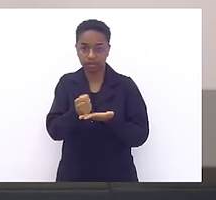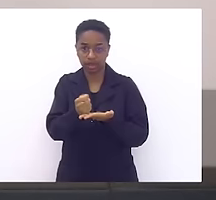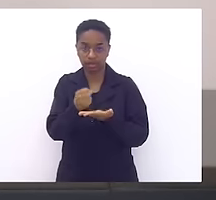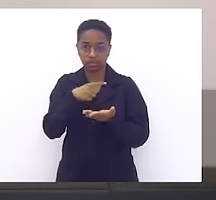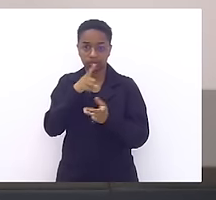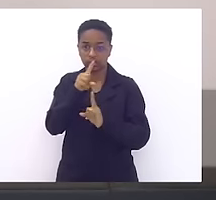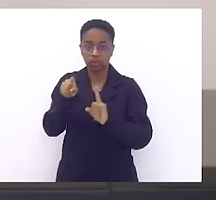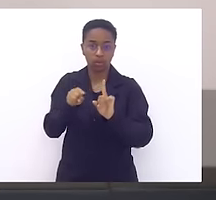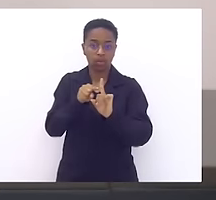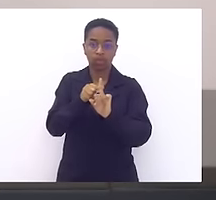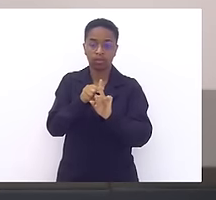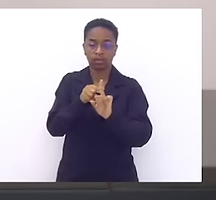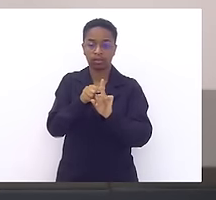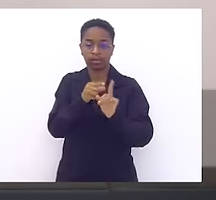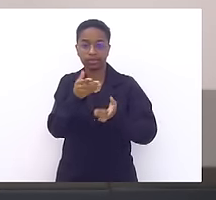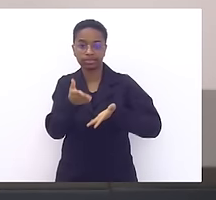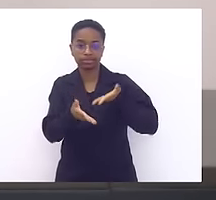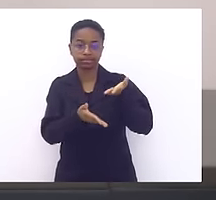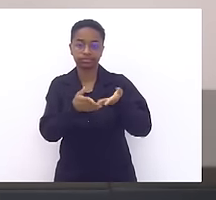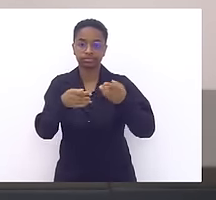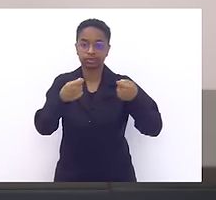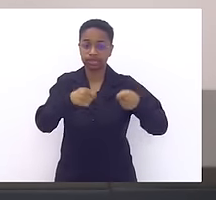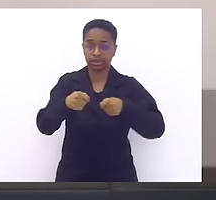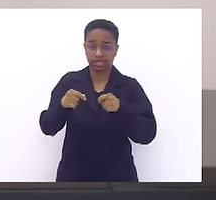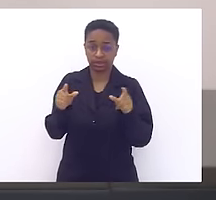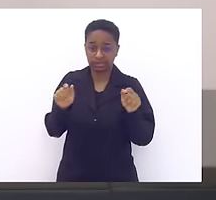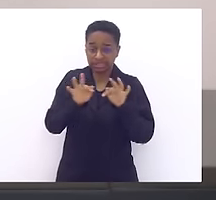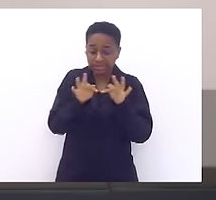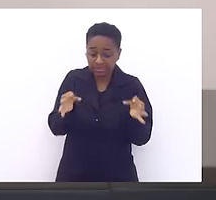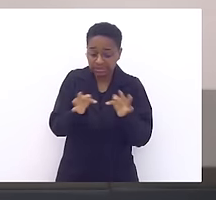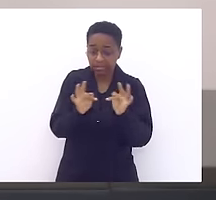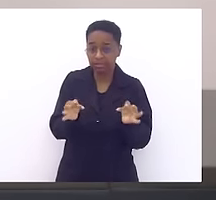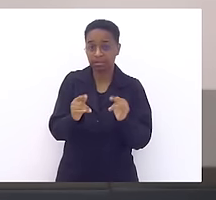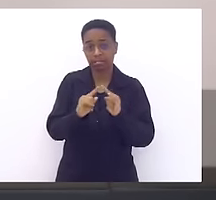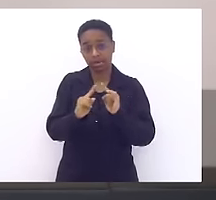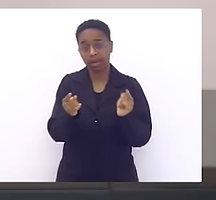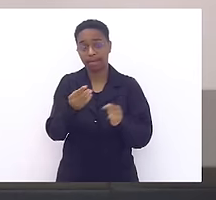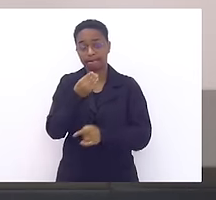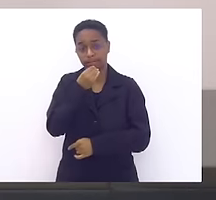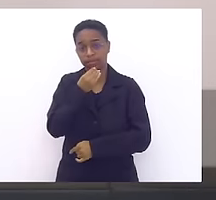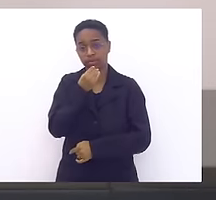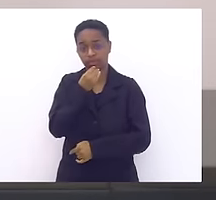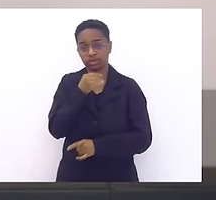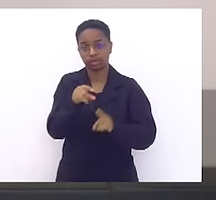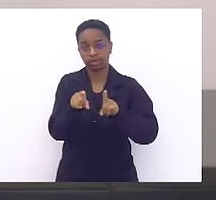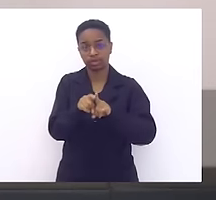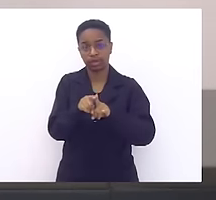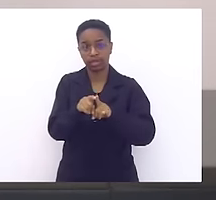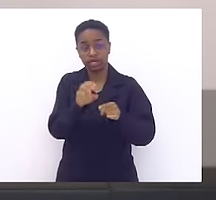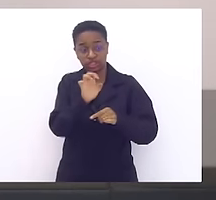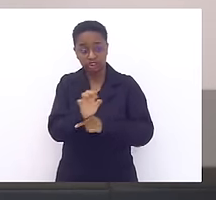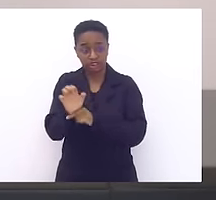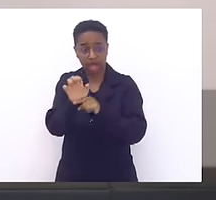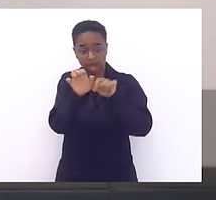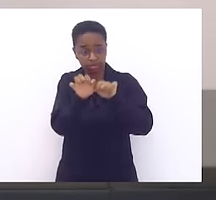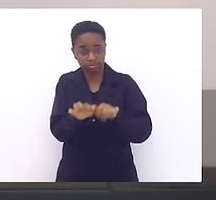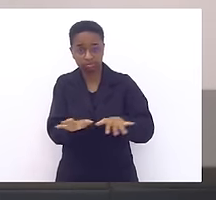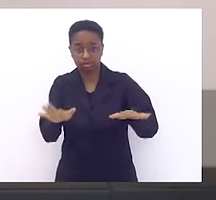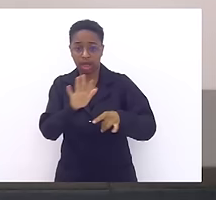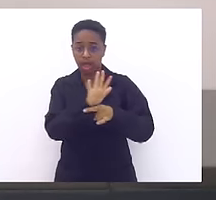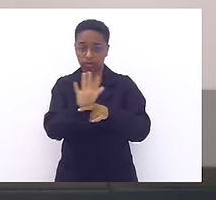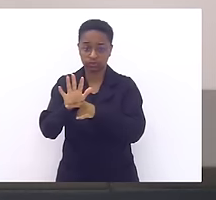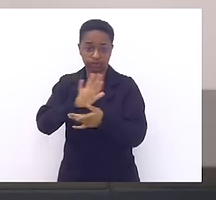inicialmente atender uma demanda pequena quando ele é levado atender o estado inteiro nos mais diferentes órgãos